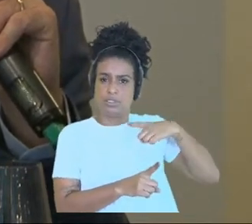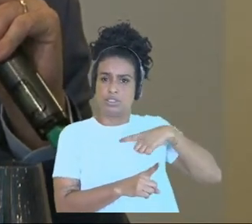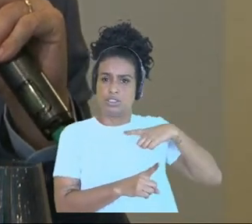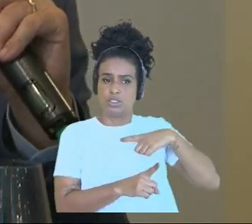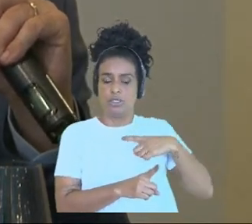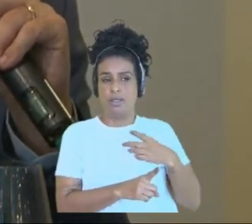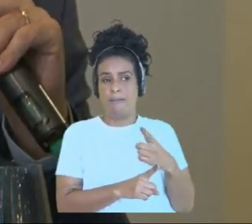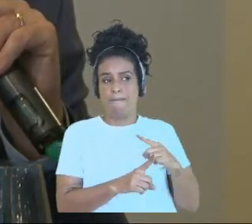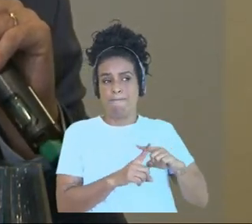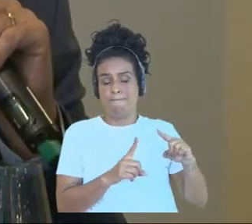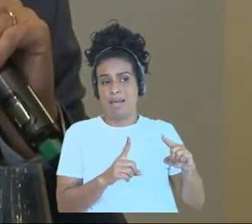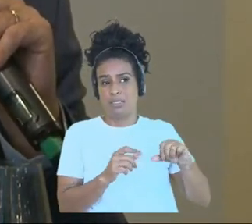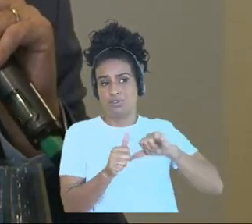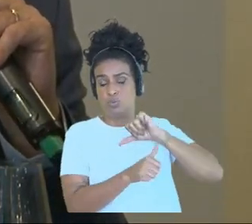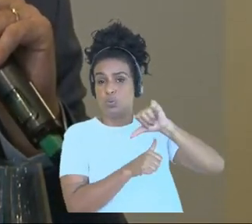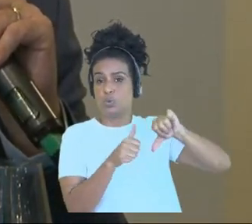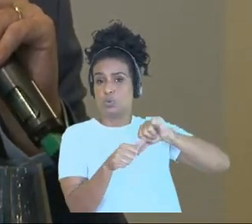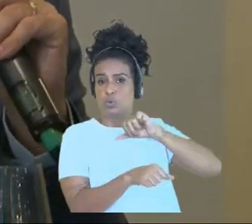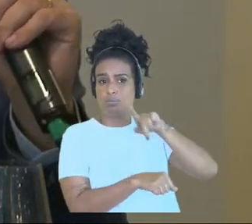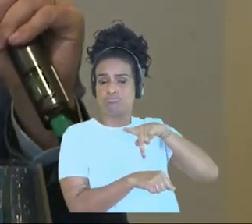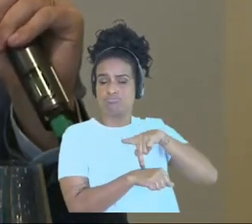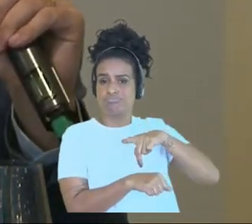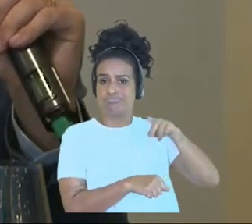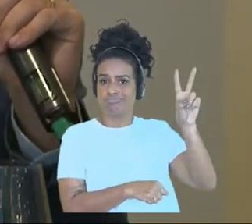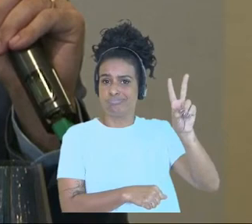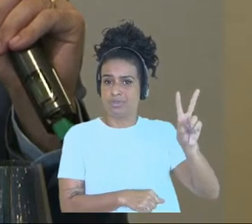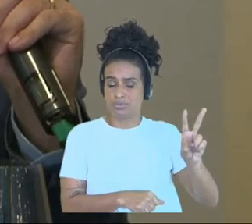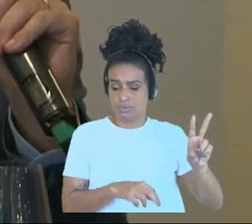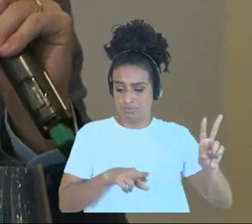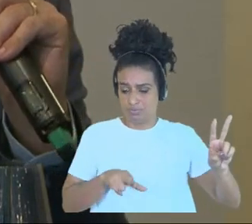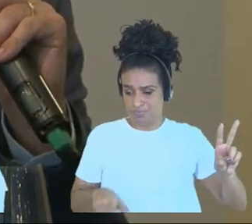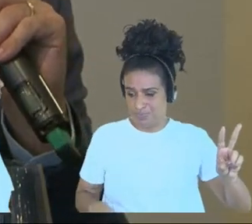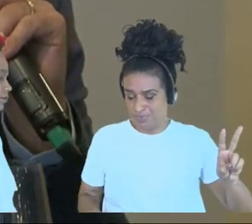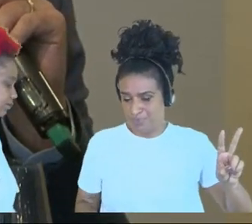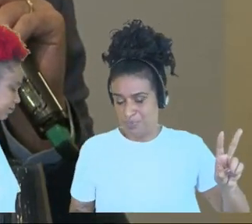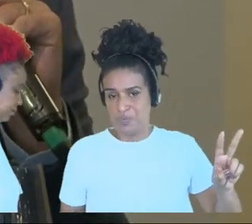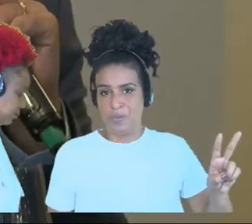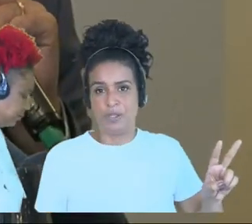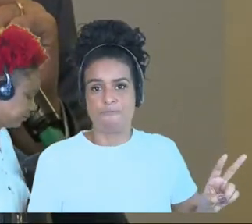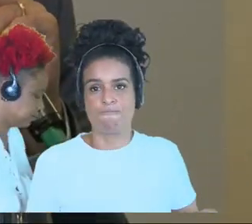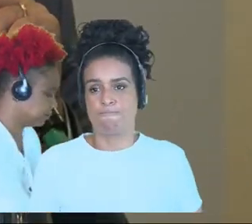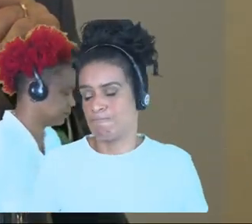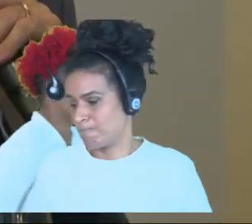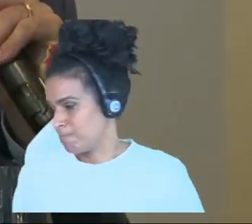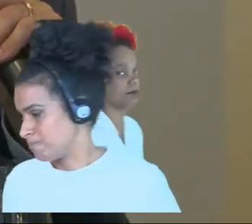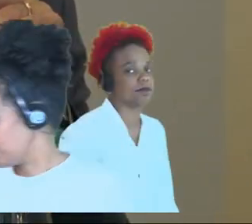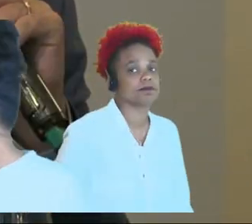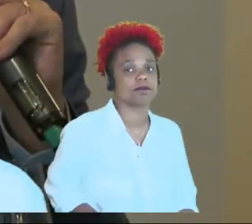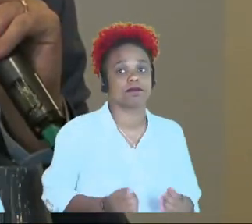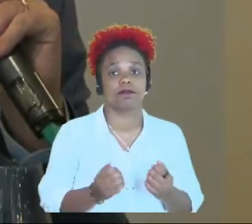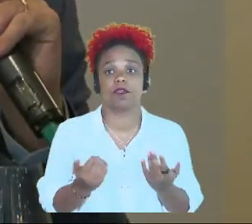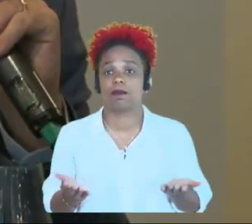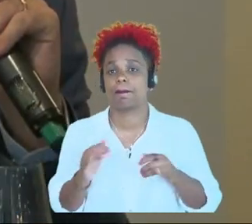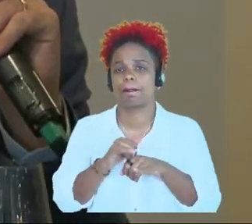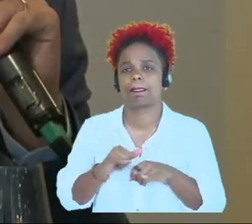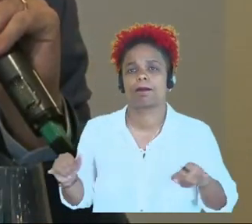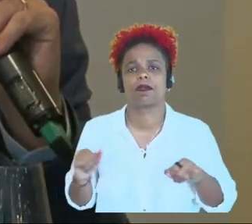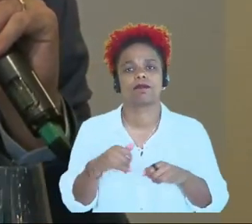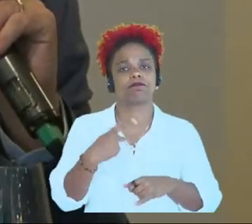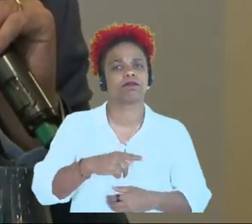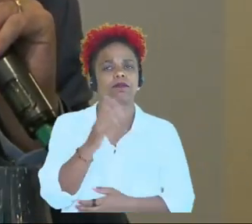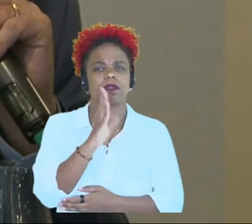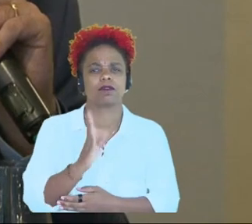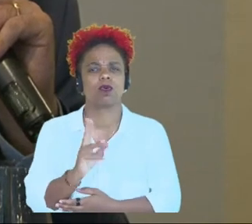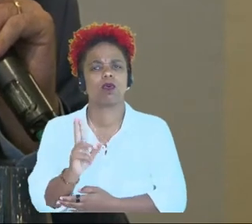se transformou é muito diferente. Então, a gente inclusive viu na campanha eleitoral brasileira